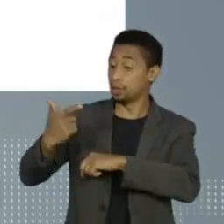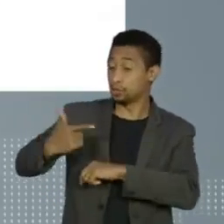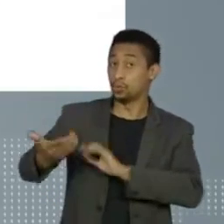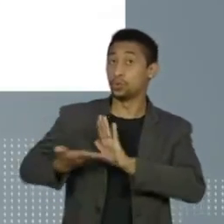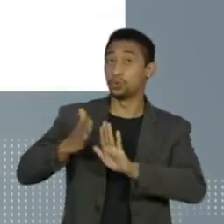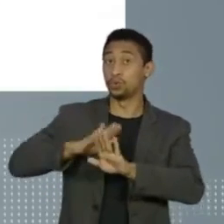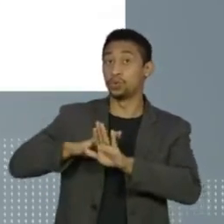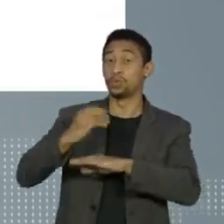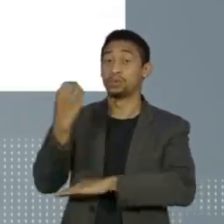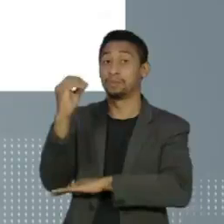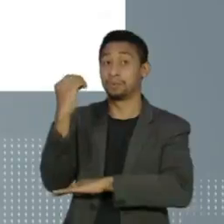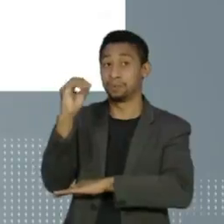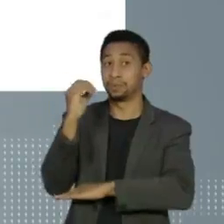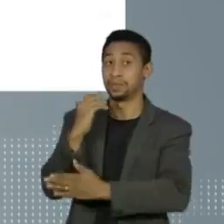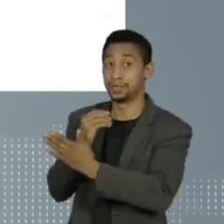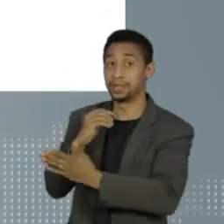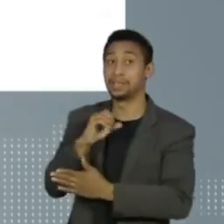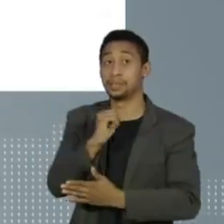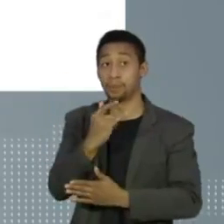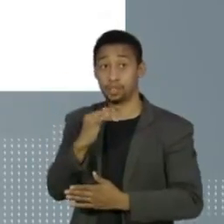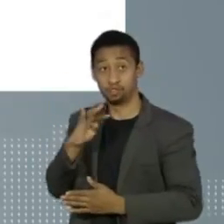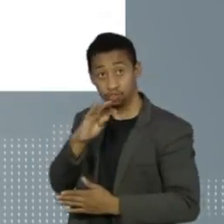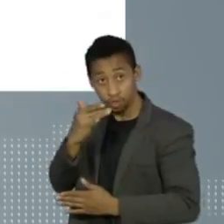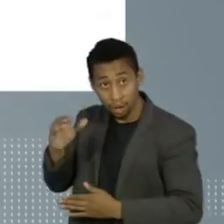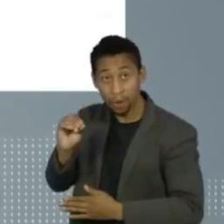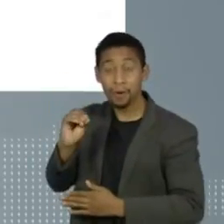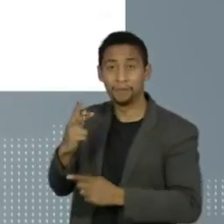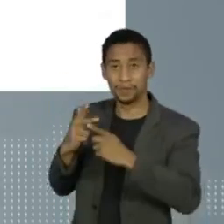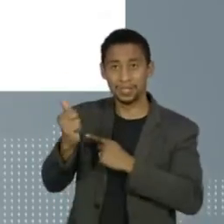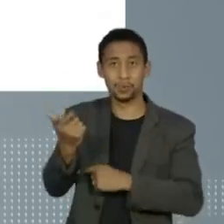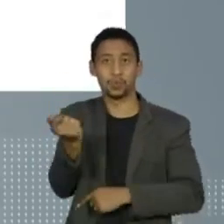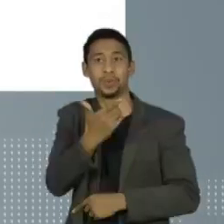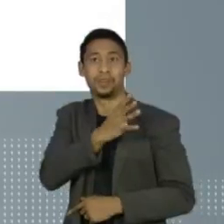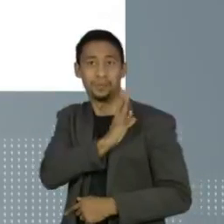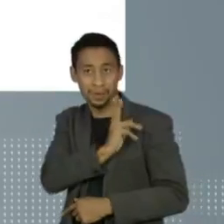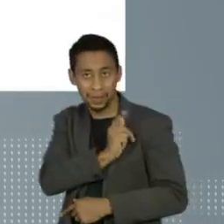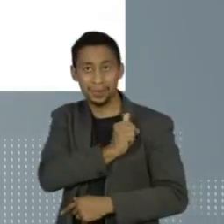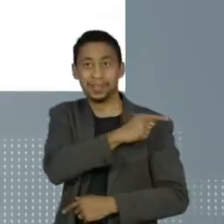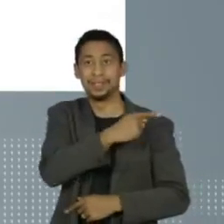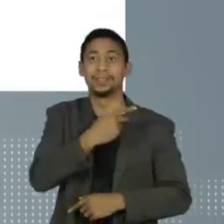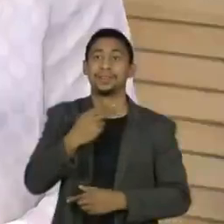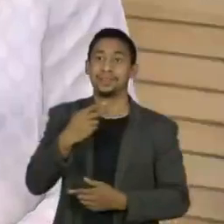Porto Alegre que teve a eleição de Sebastião Melo do MDB contra Manuela Dávila do pcdb